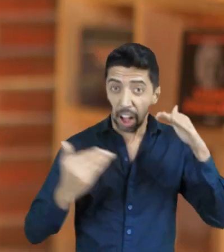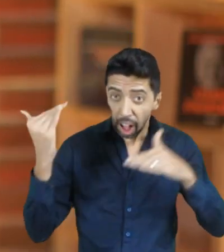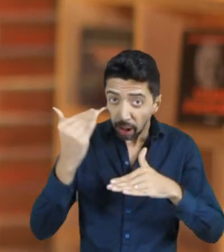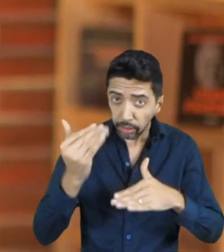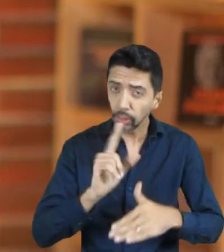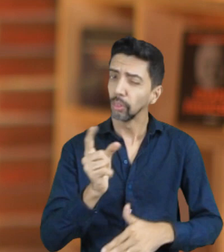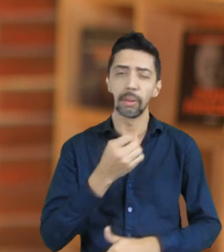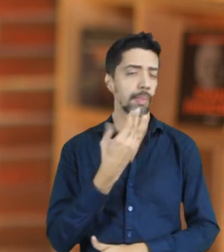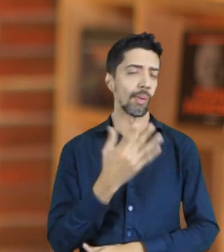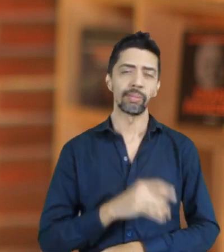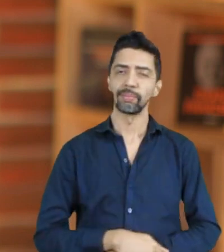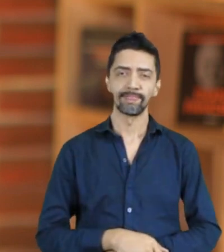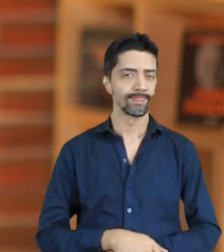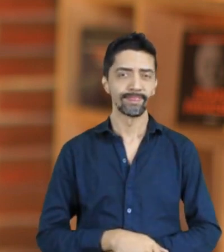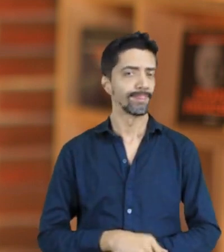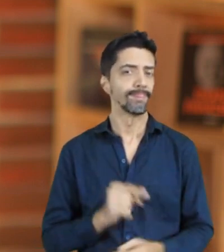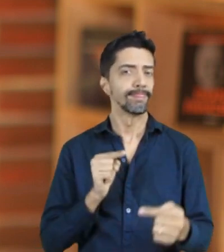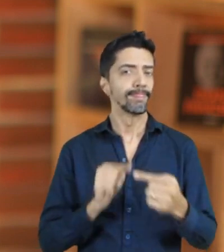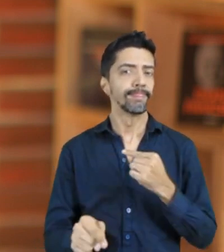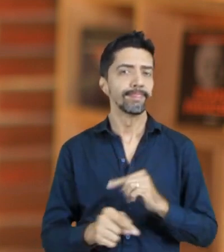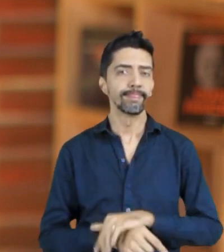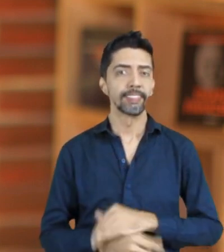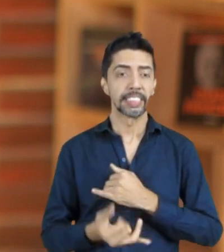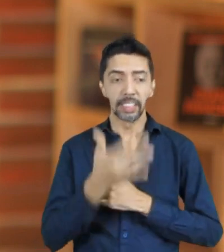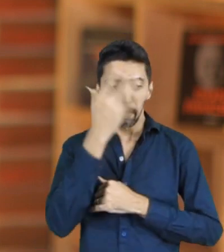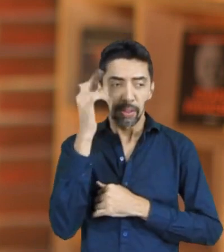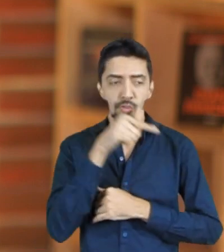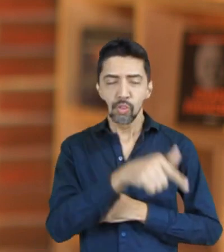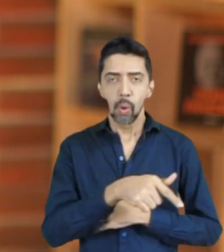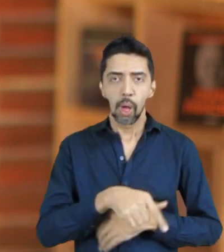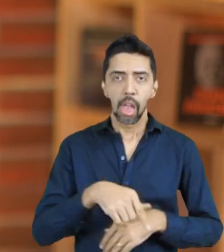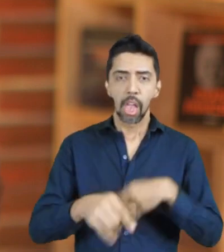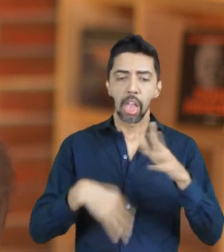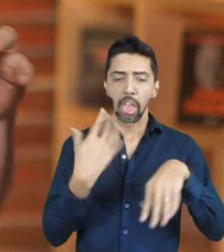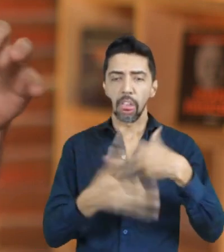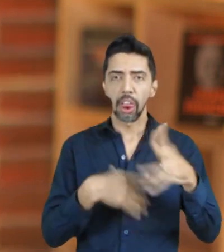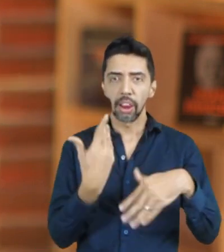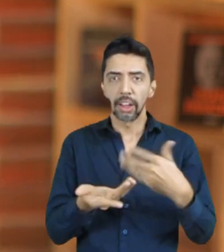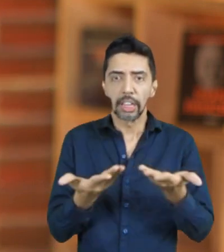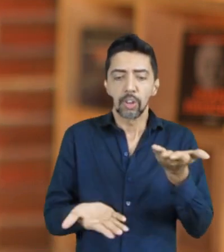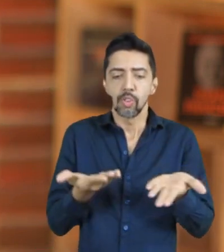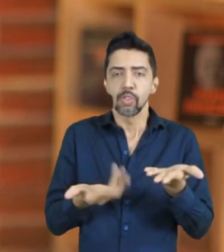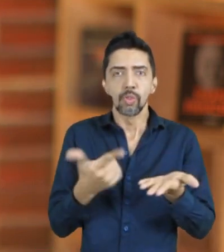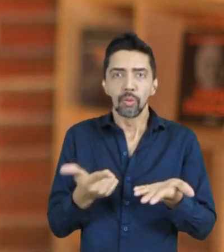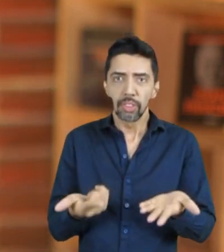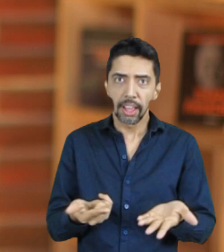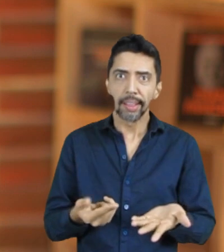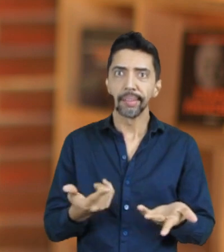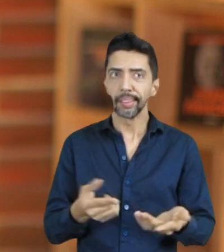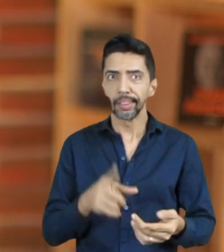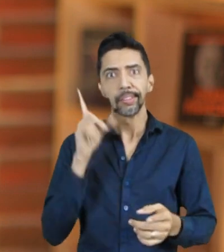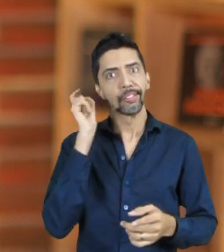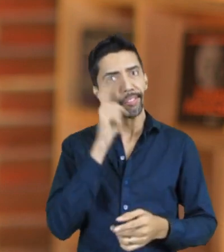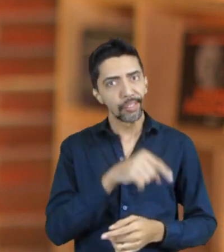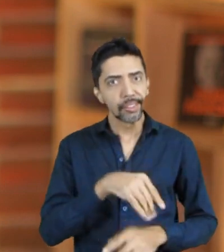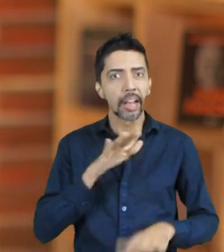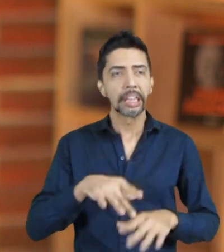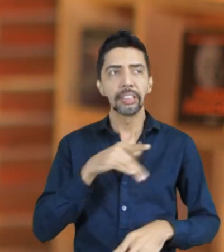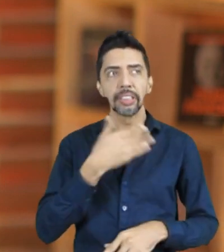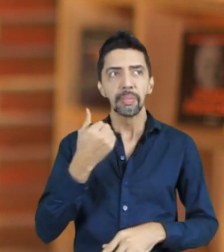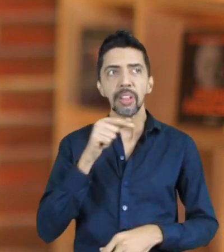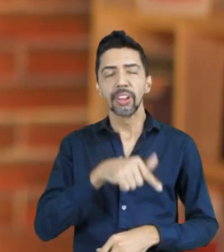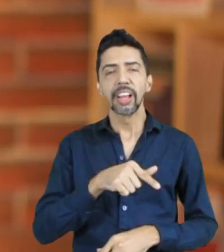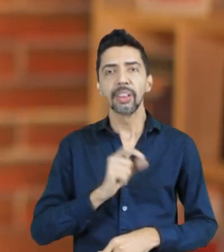situação não nessa situação de pessoas descontroladas que tem dificuldade talvez ainda nem ter o cartão